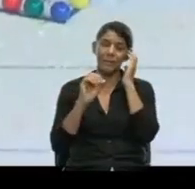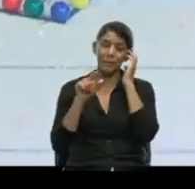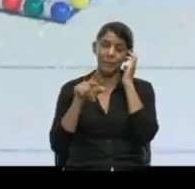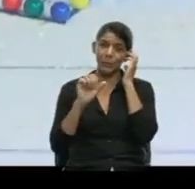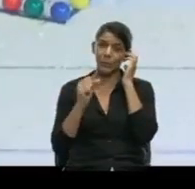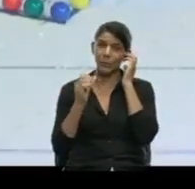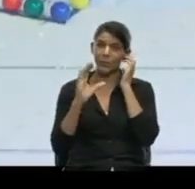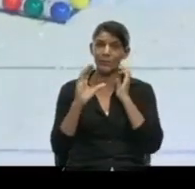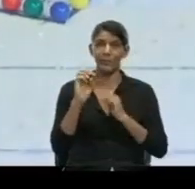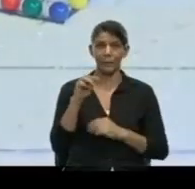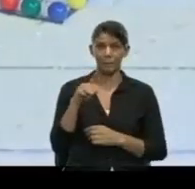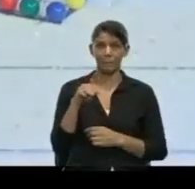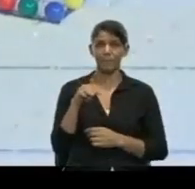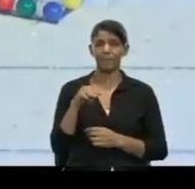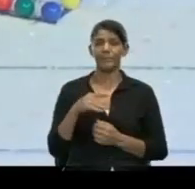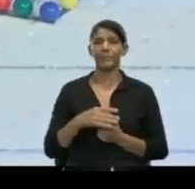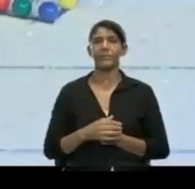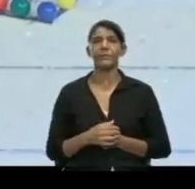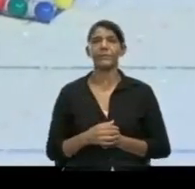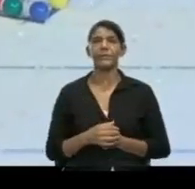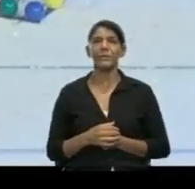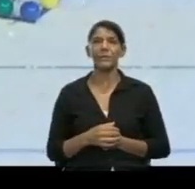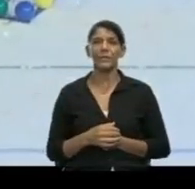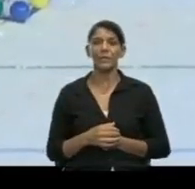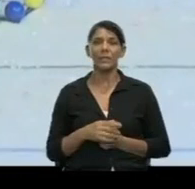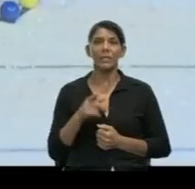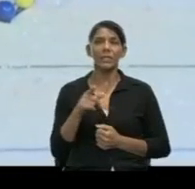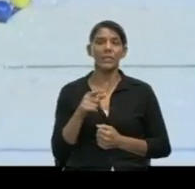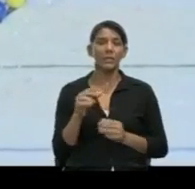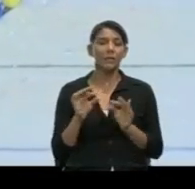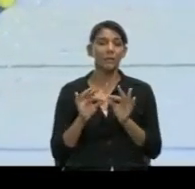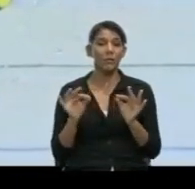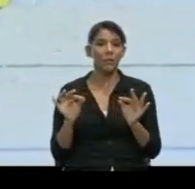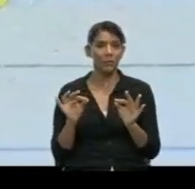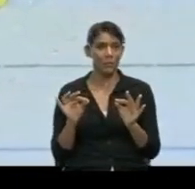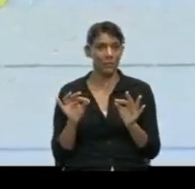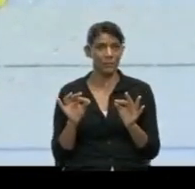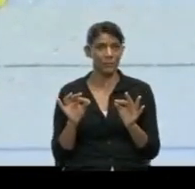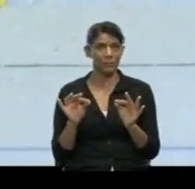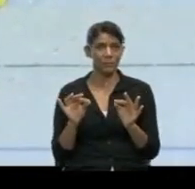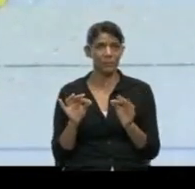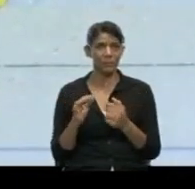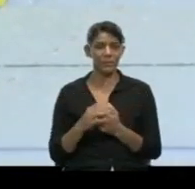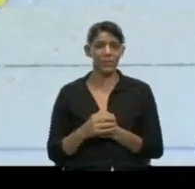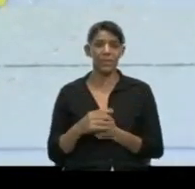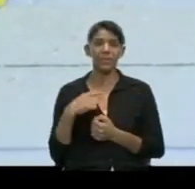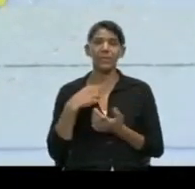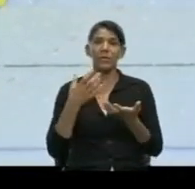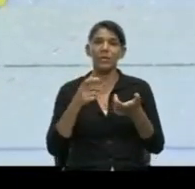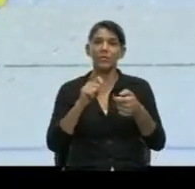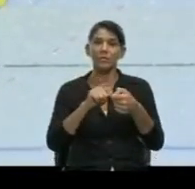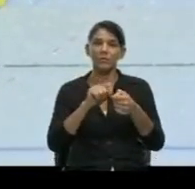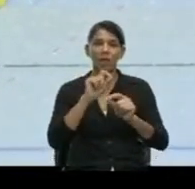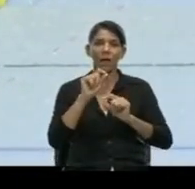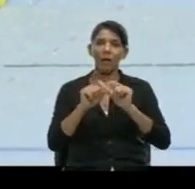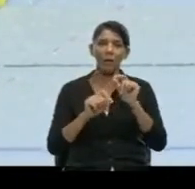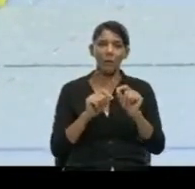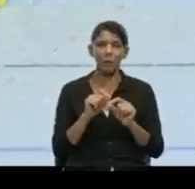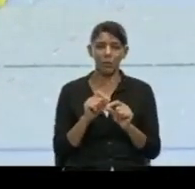0,8 centímetros, ok? Então, que vai ser o tamanho disso daqui. O que eu vou querer que você faça,